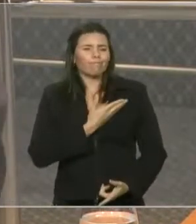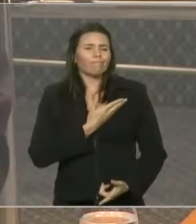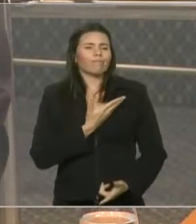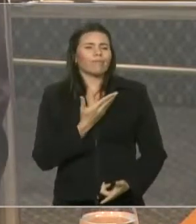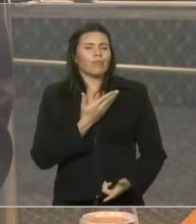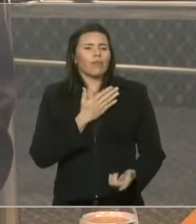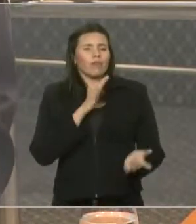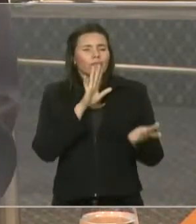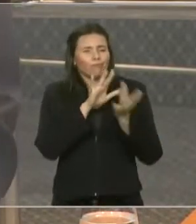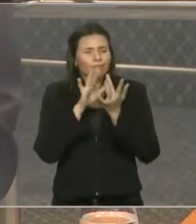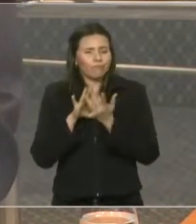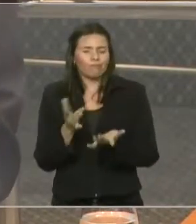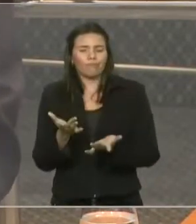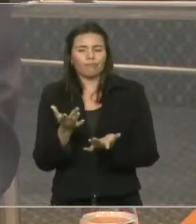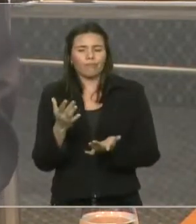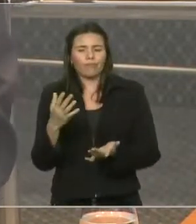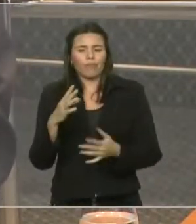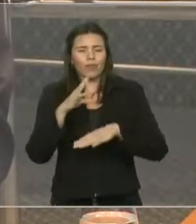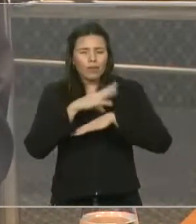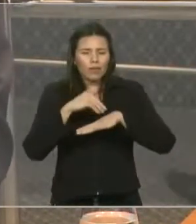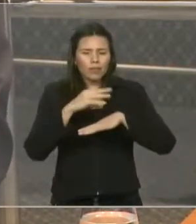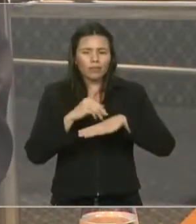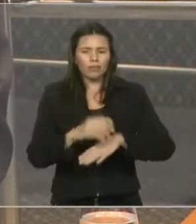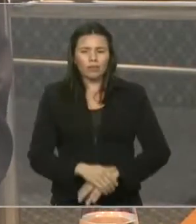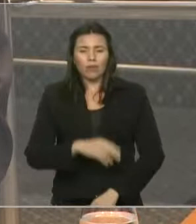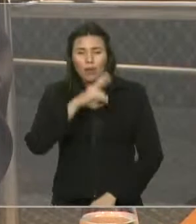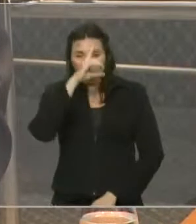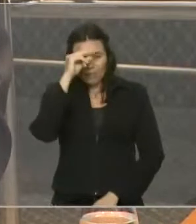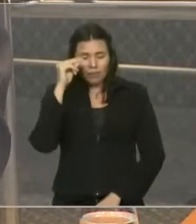prefeito de Santa Rita e a prefeita de Pastos Bons.